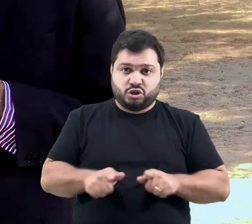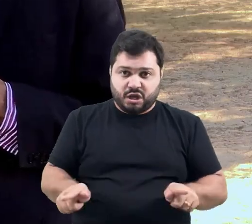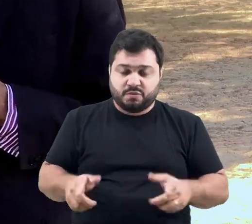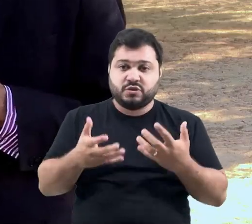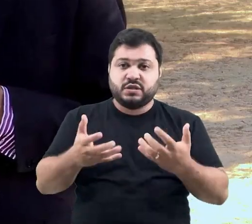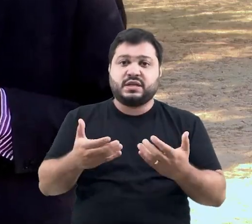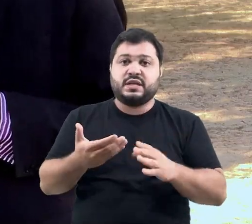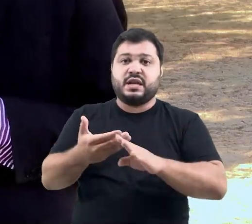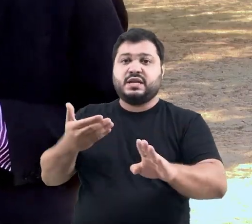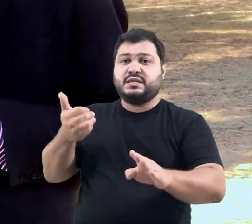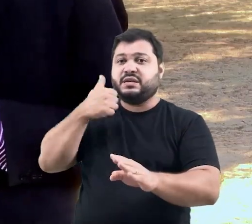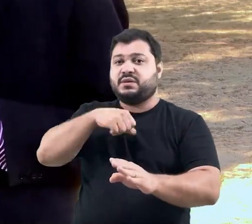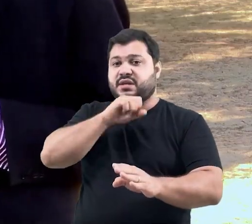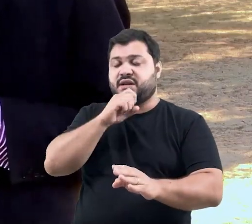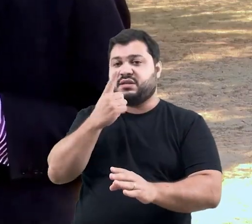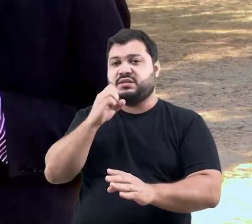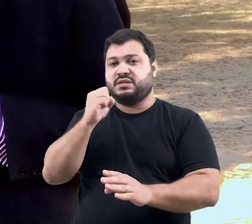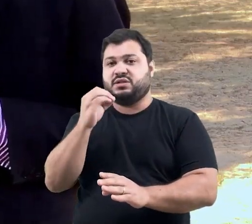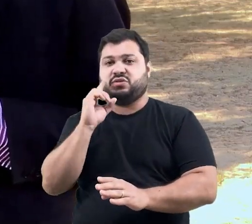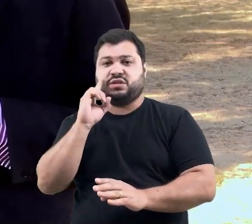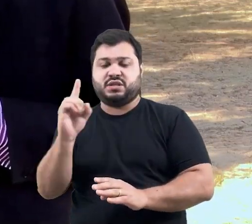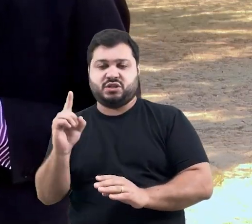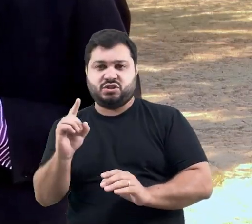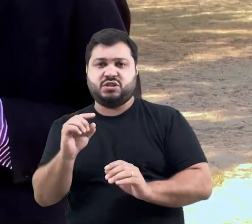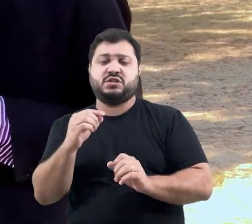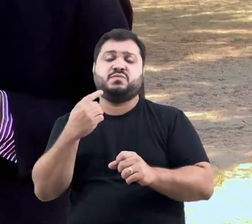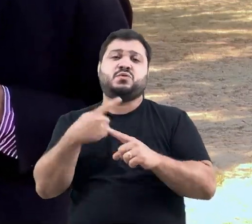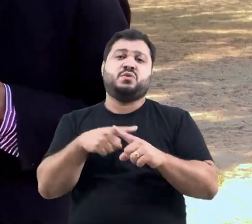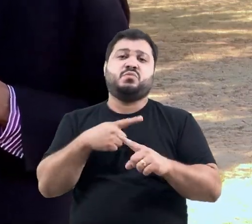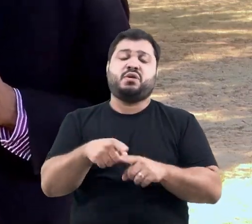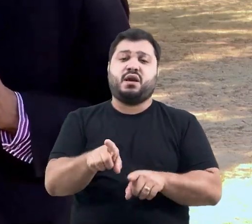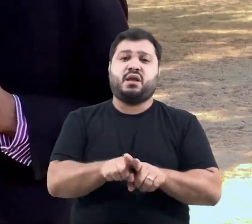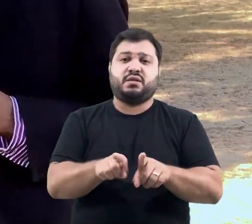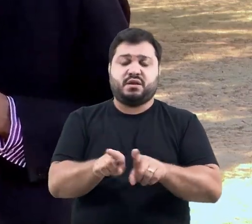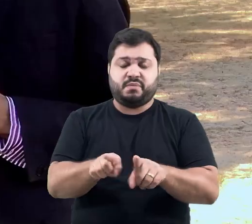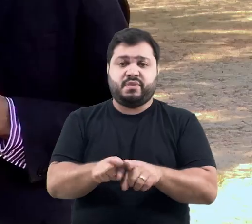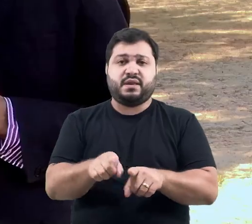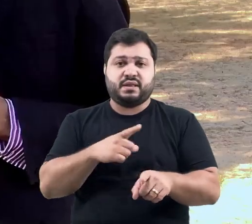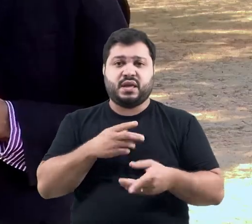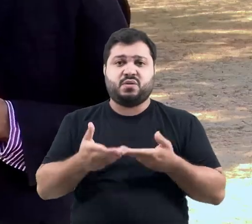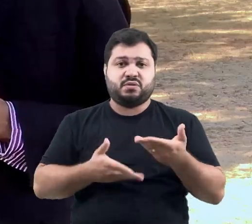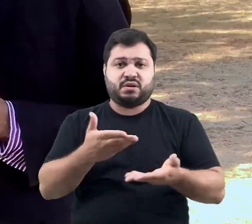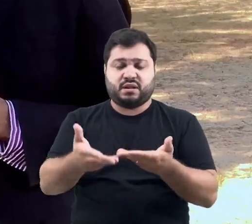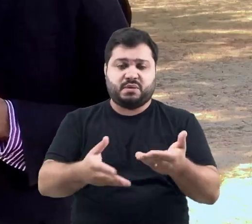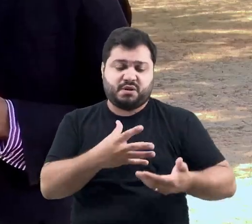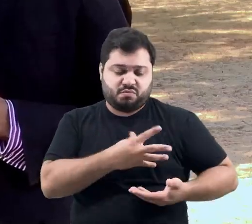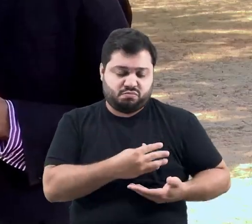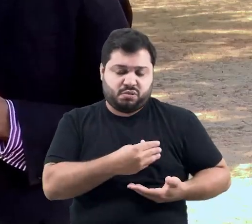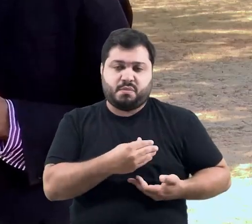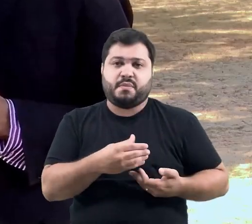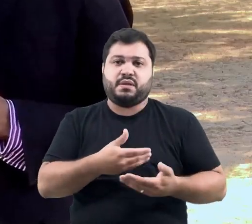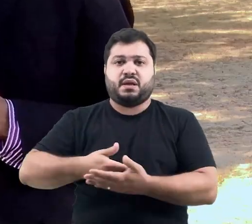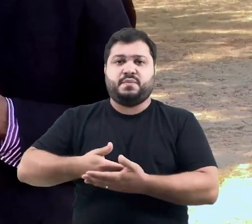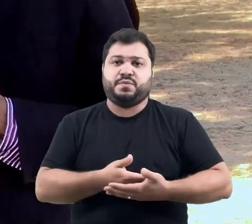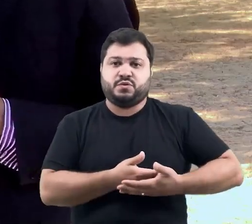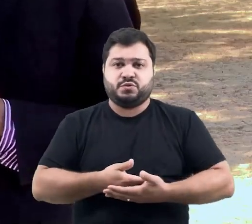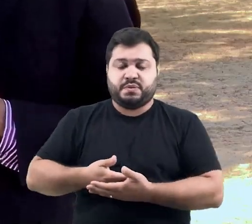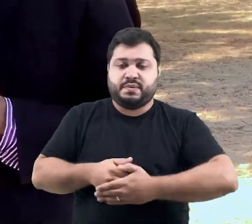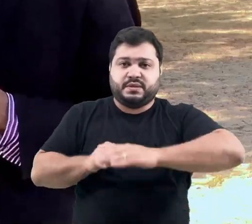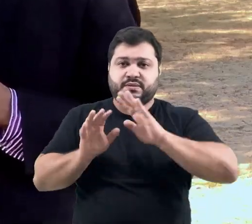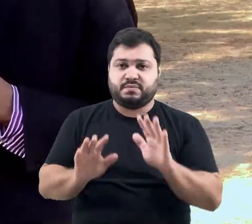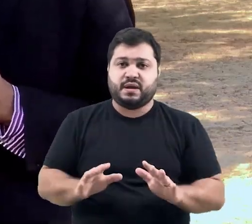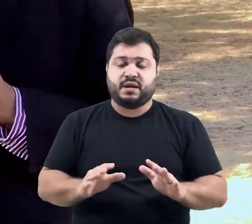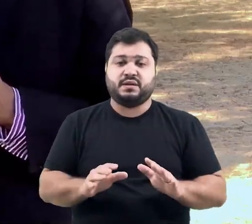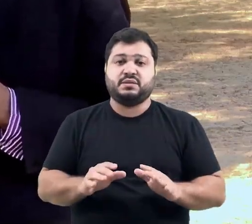gêmeos pleiteava a licença maternidade de 180 dias, uma vez que ela também teria feito tratamento para amamentar os